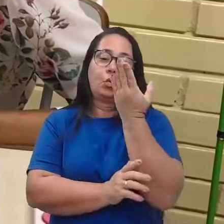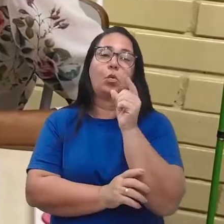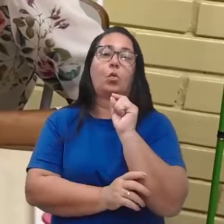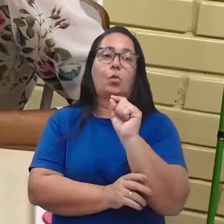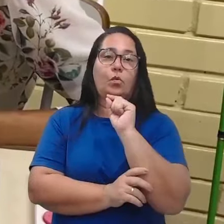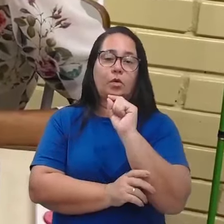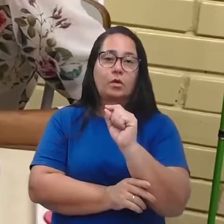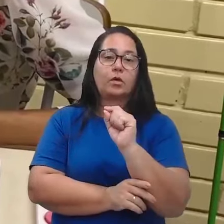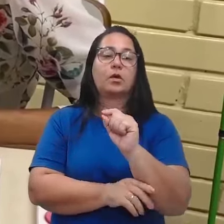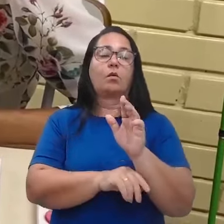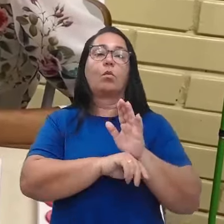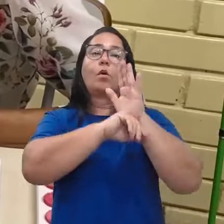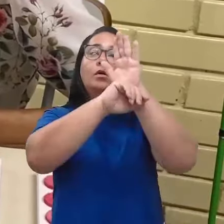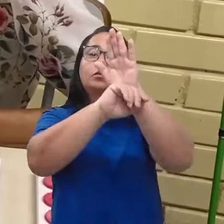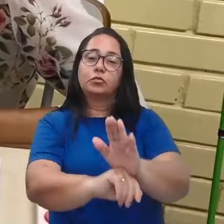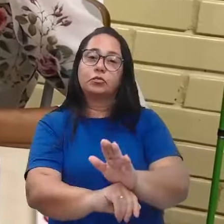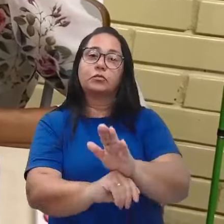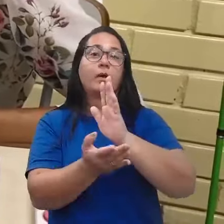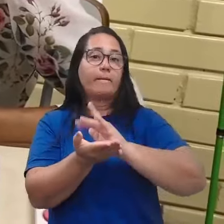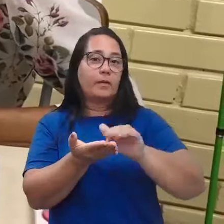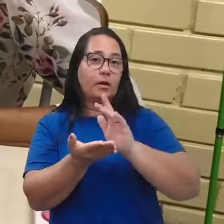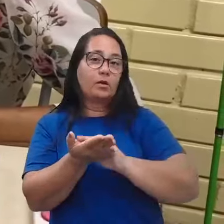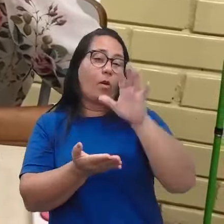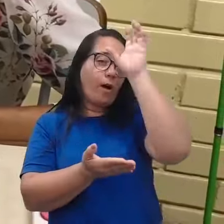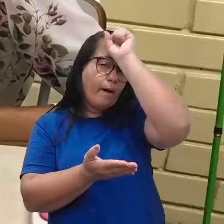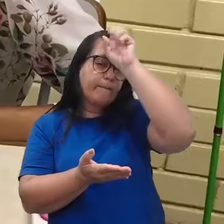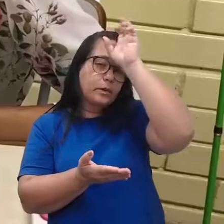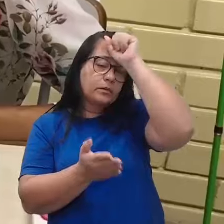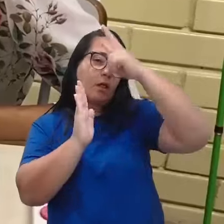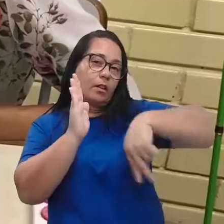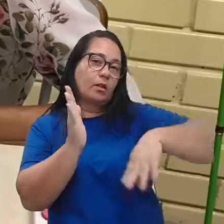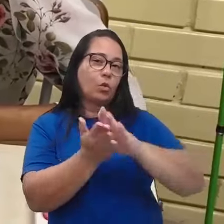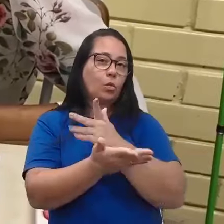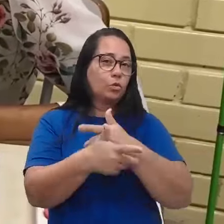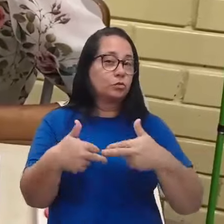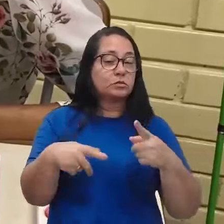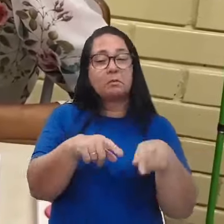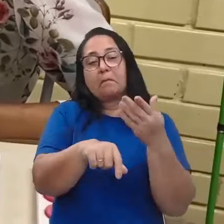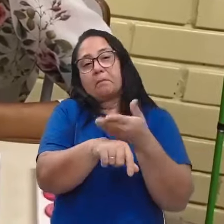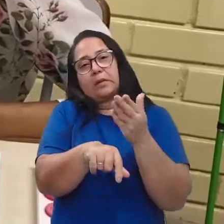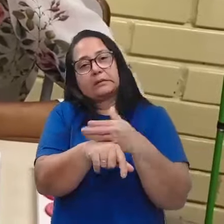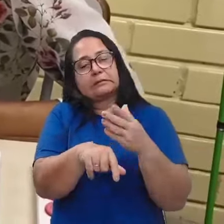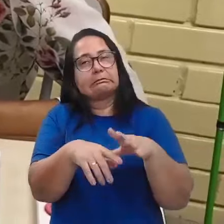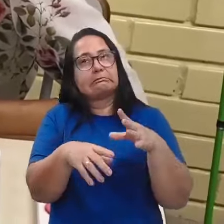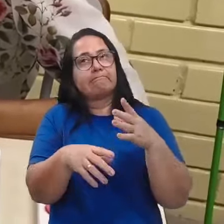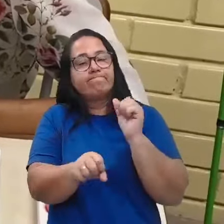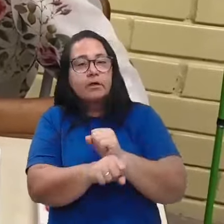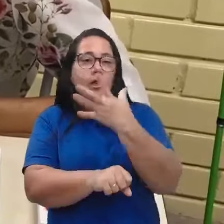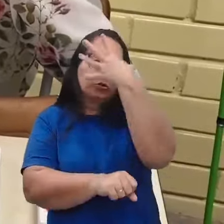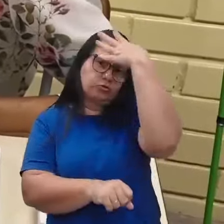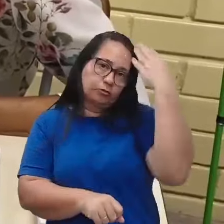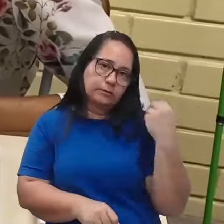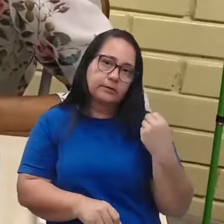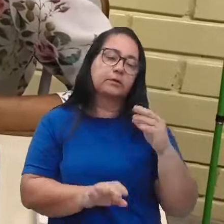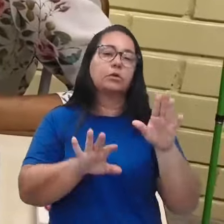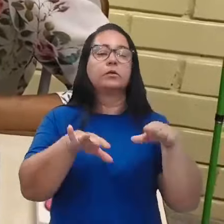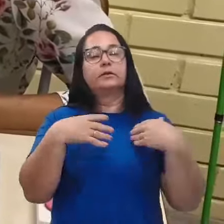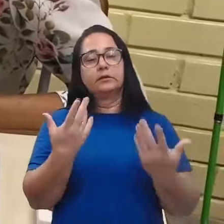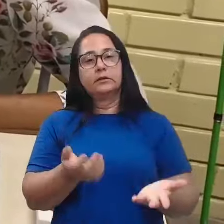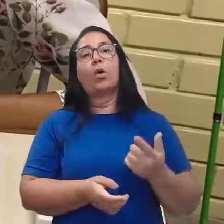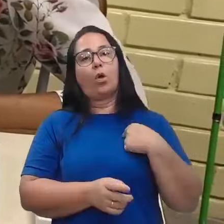oferecer uma oficina de braile. E eu cheguei a aprender a ler alguma coisa. Mas é aquela história, a gente não pratica e acaba esquecendo, né? Então, ainda é uma meta